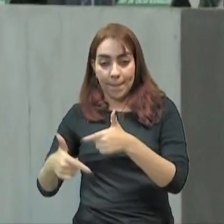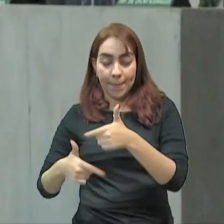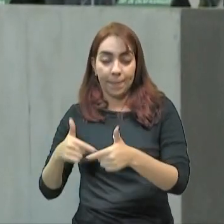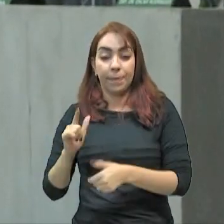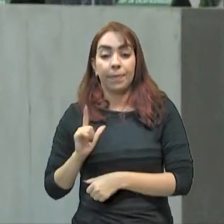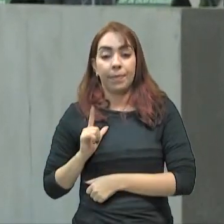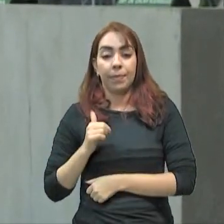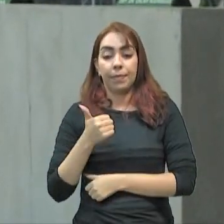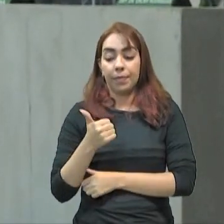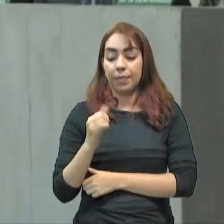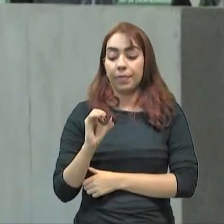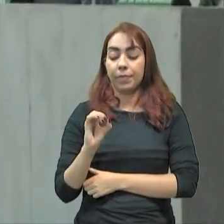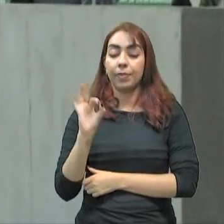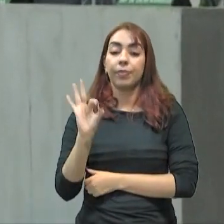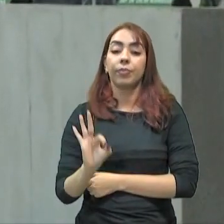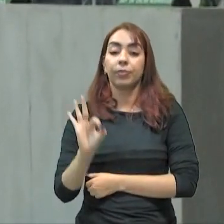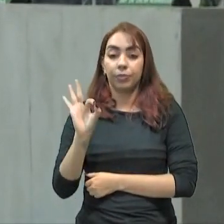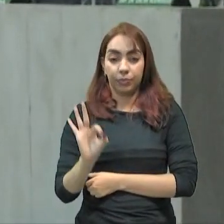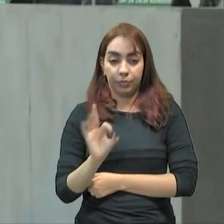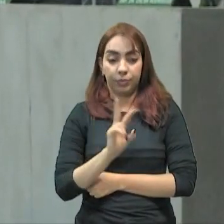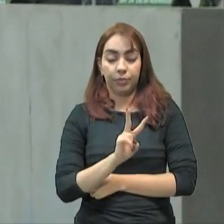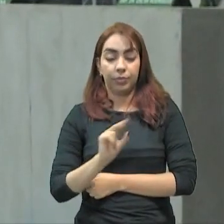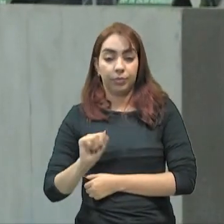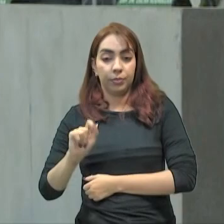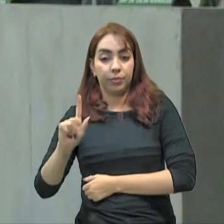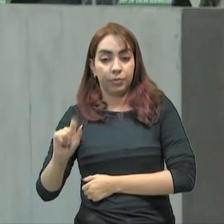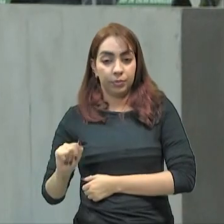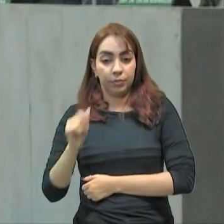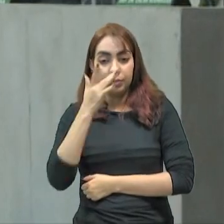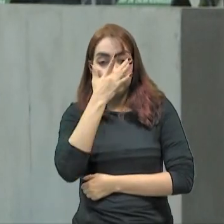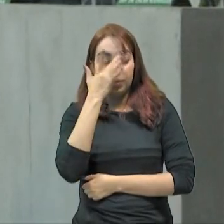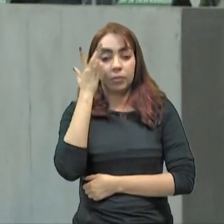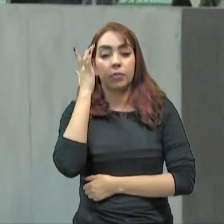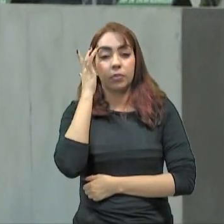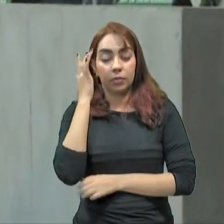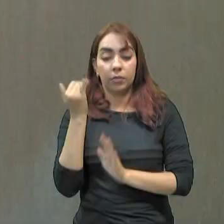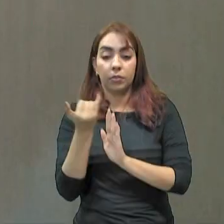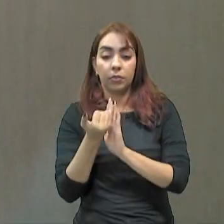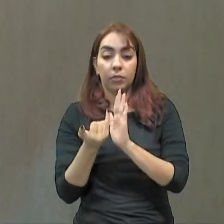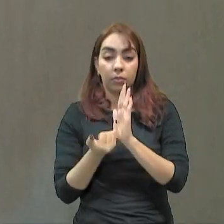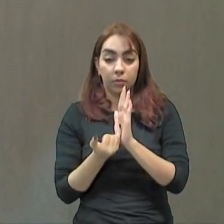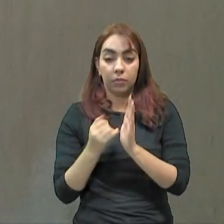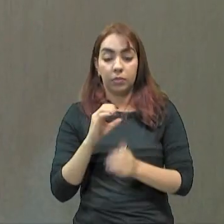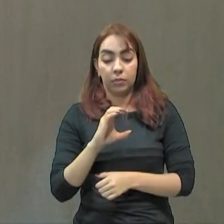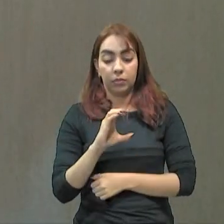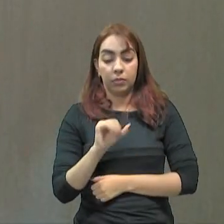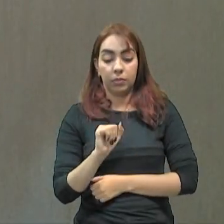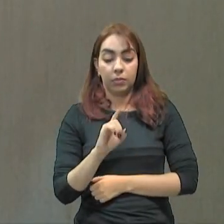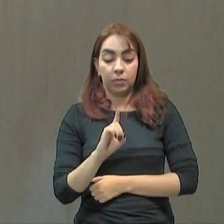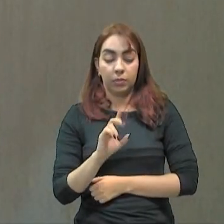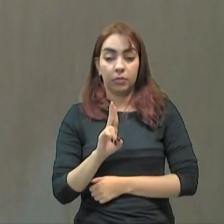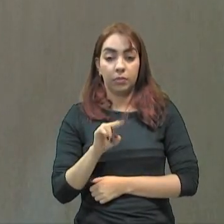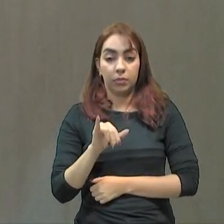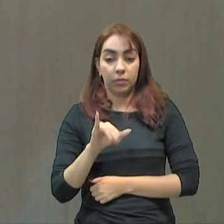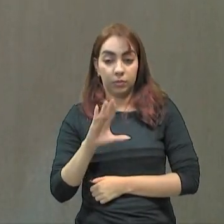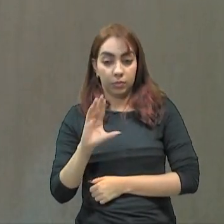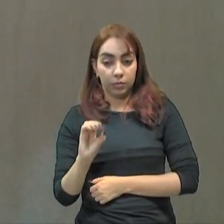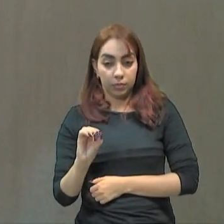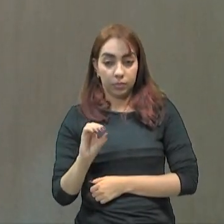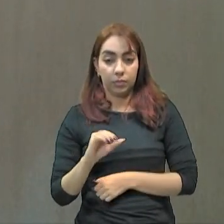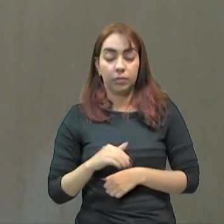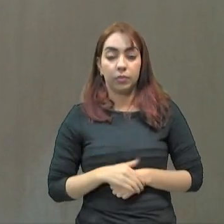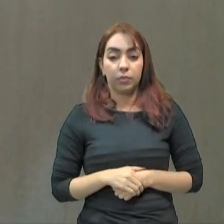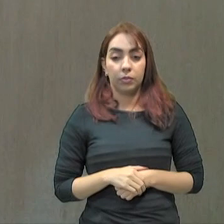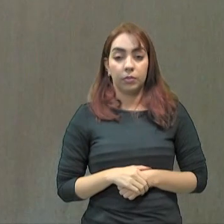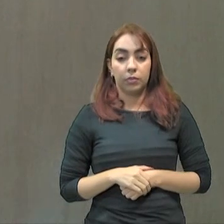10% das vagas para contratação de pessoas cadastradas no CAD único o deputado de Assis Diniz destacou que